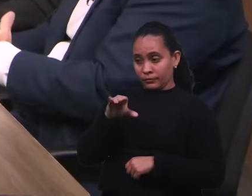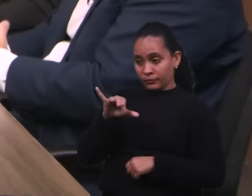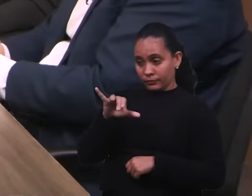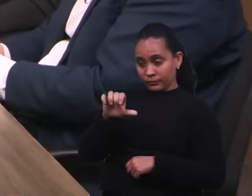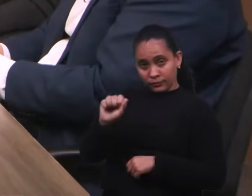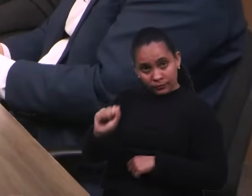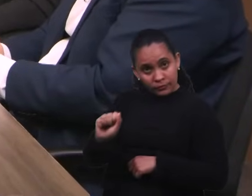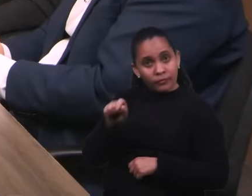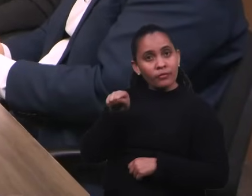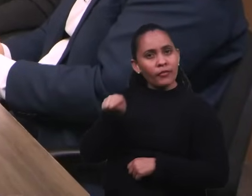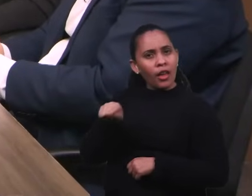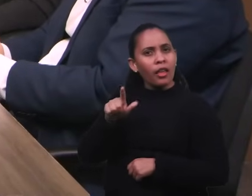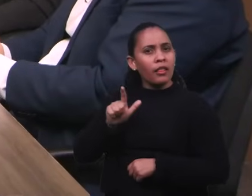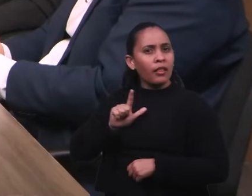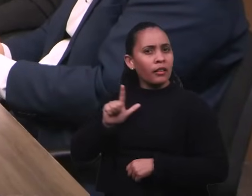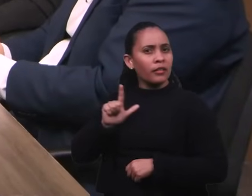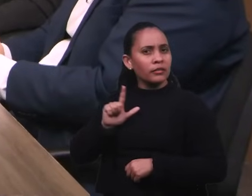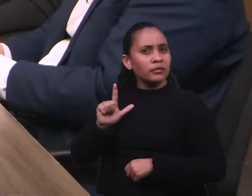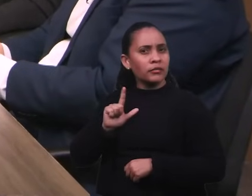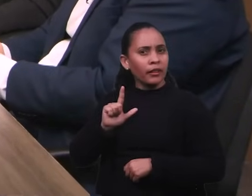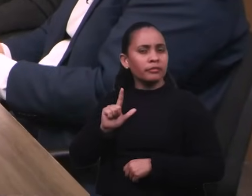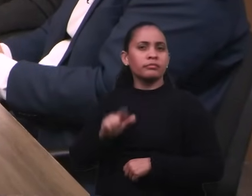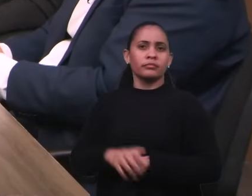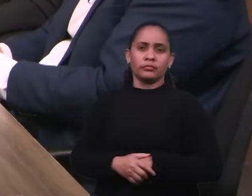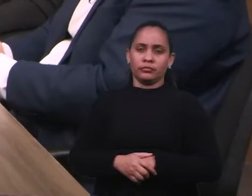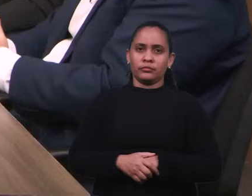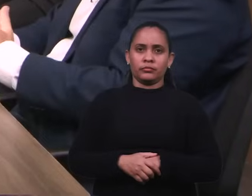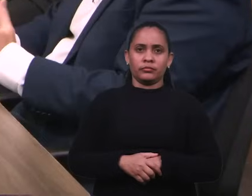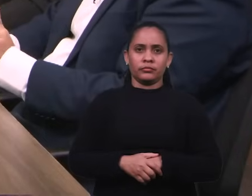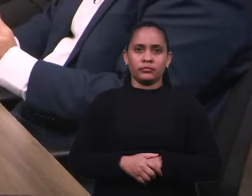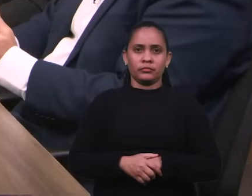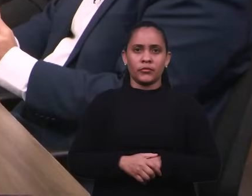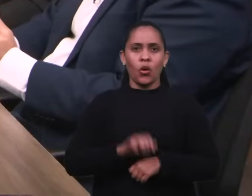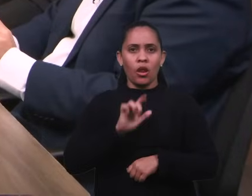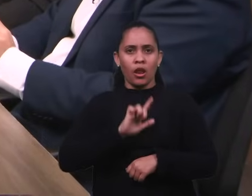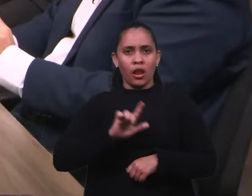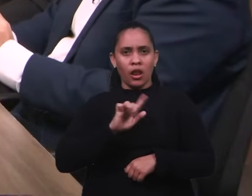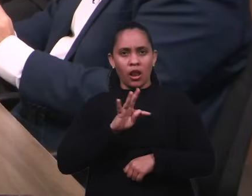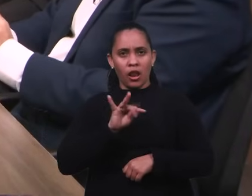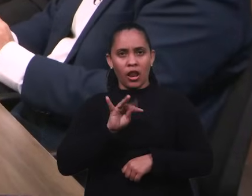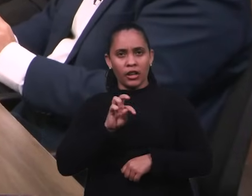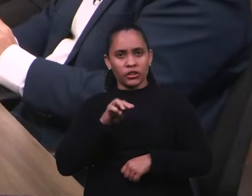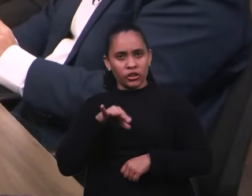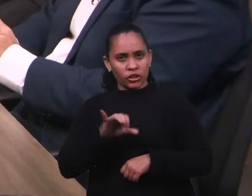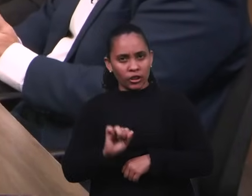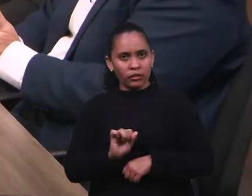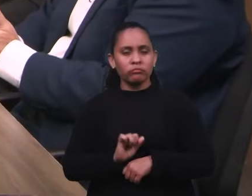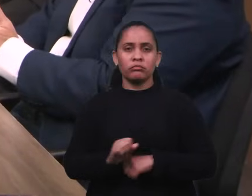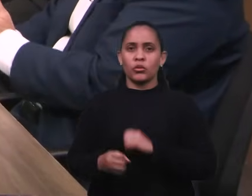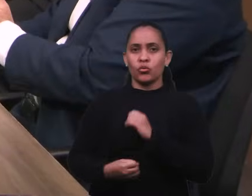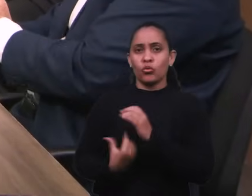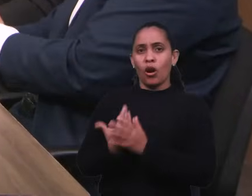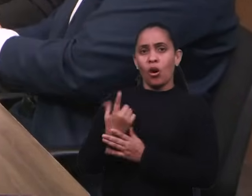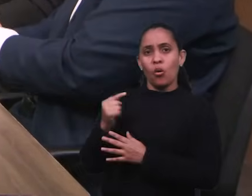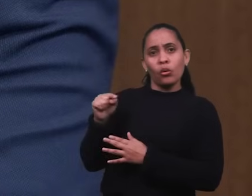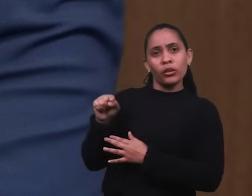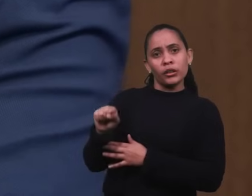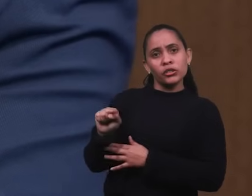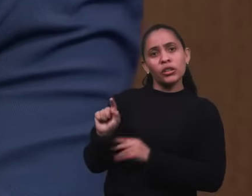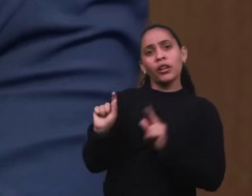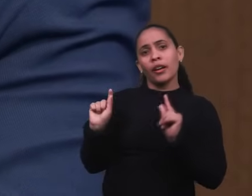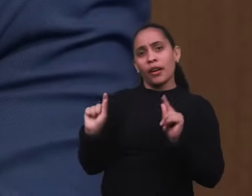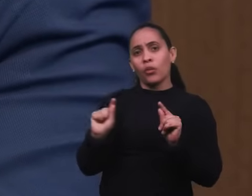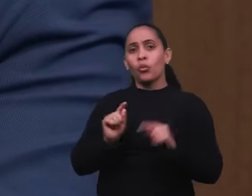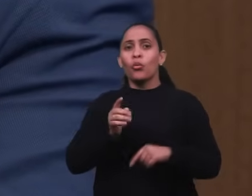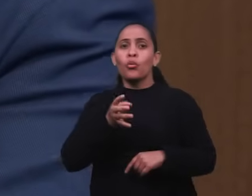origem, né, numa expressão latina que é omnis, significa tudo, e scientia, que